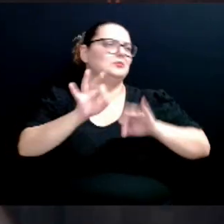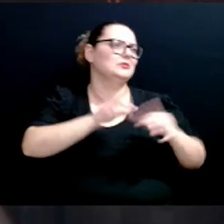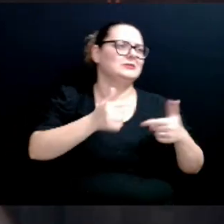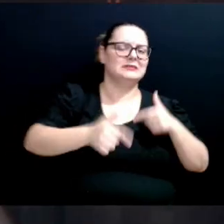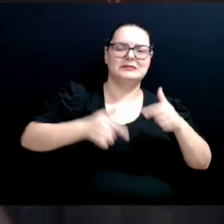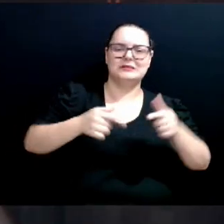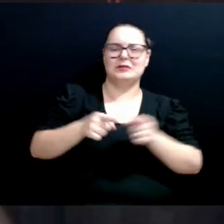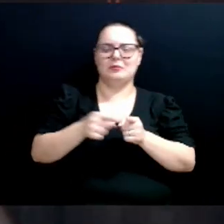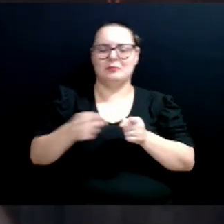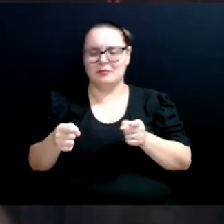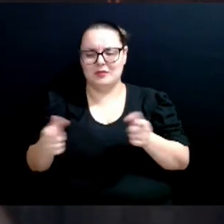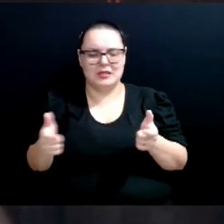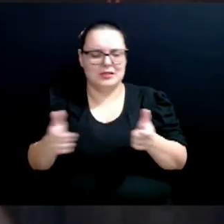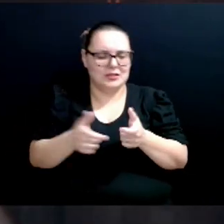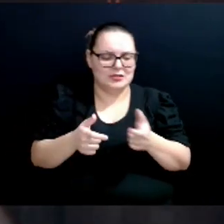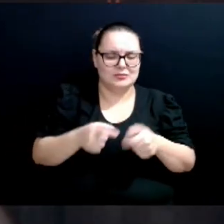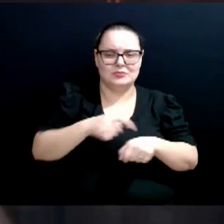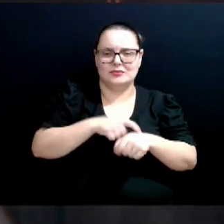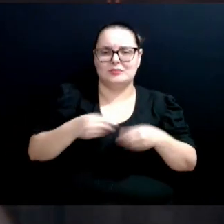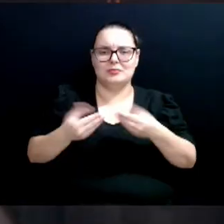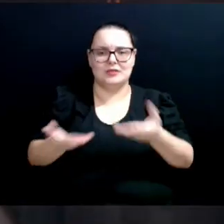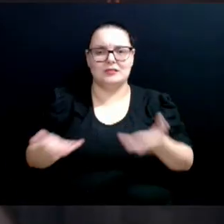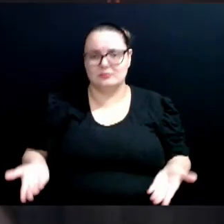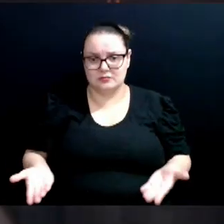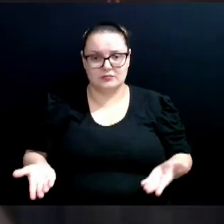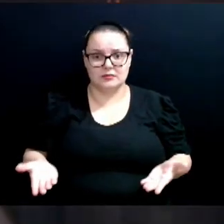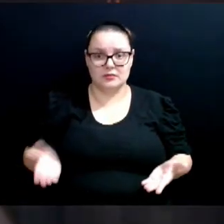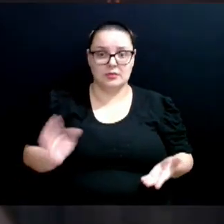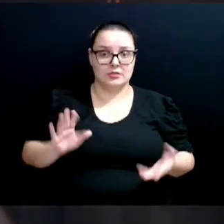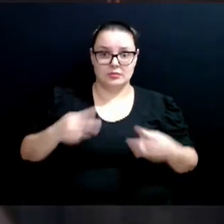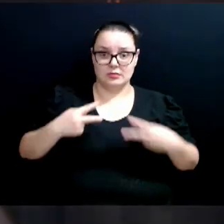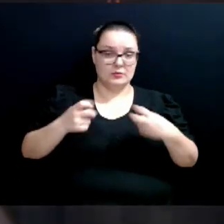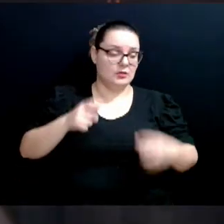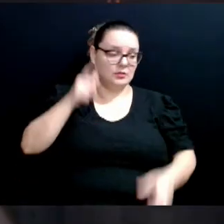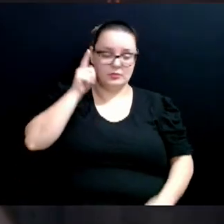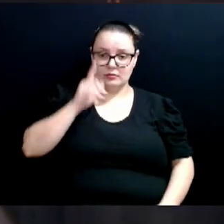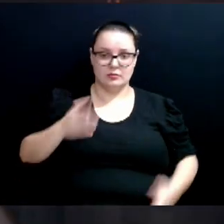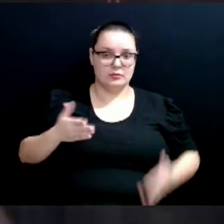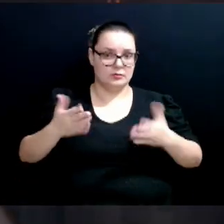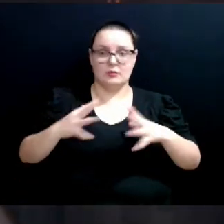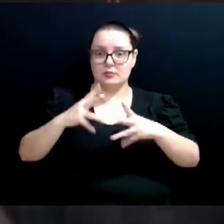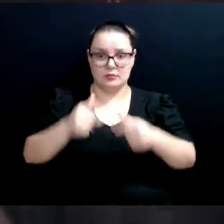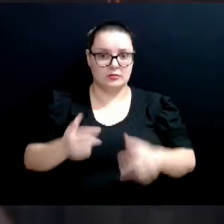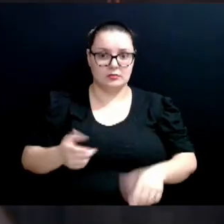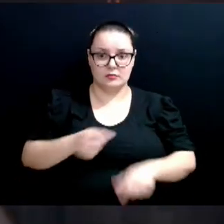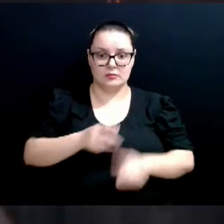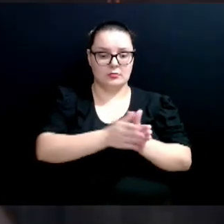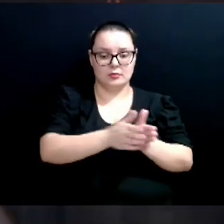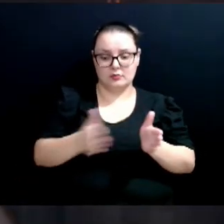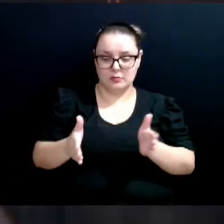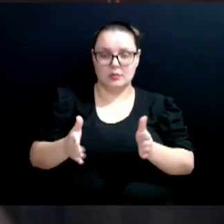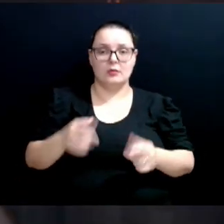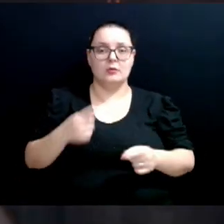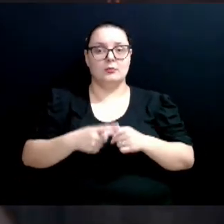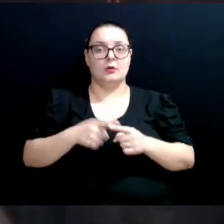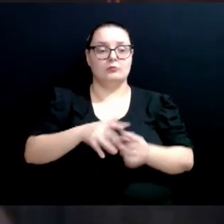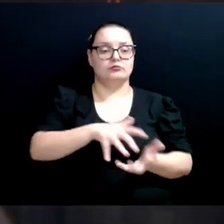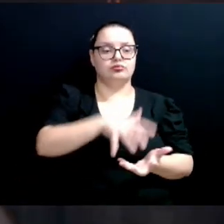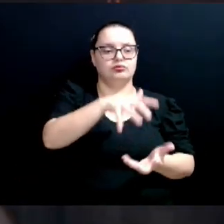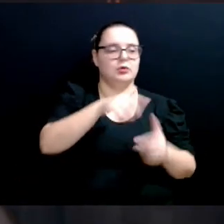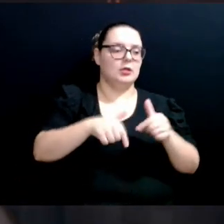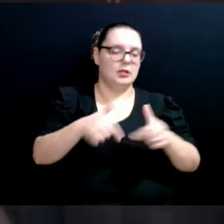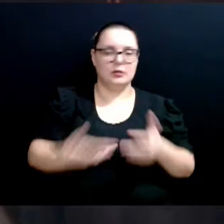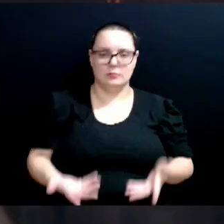curtos, né? E ela já percebeu que ela não vai conseguir entregar tudo naquele prazo, porque realmente o volume é muito alto. Então,